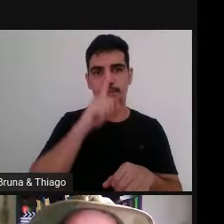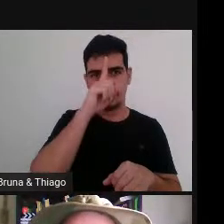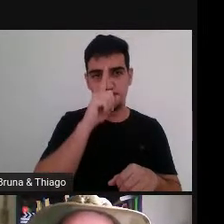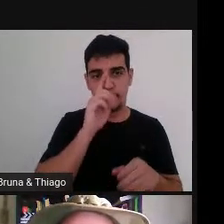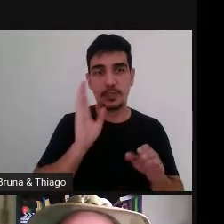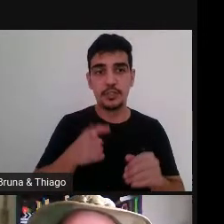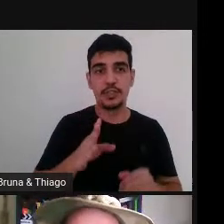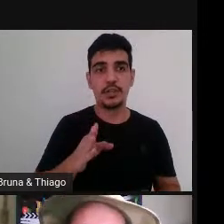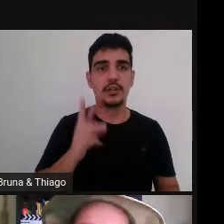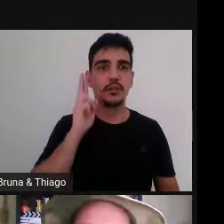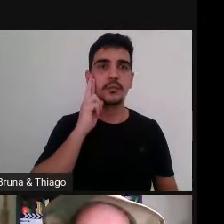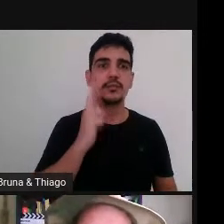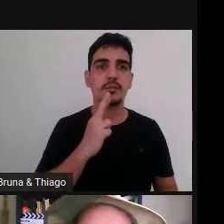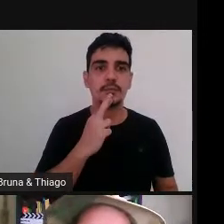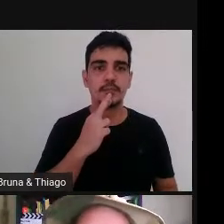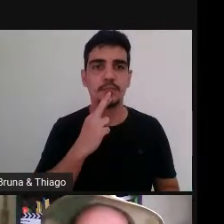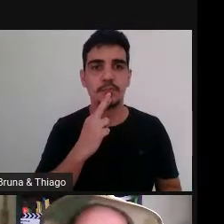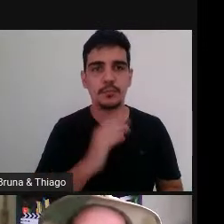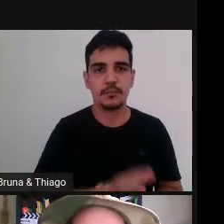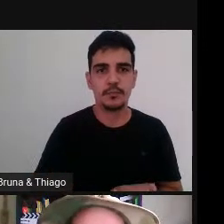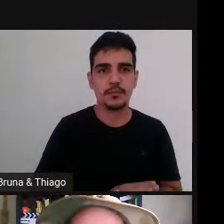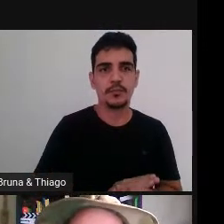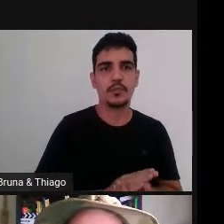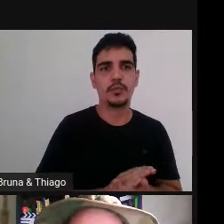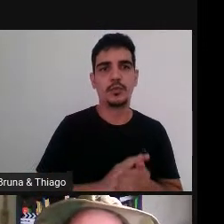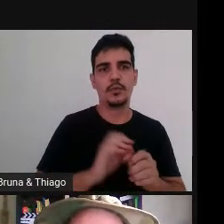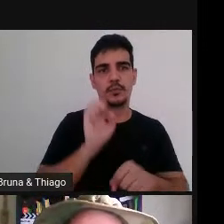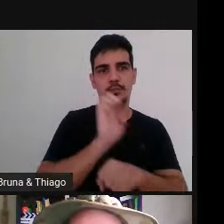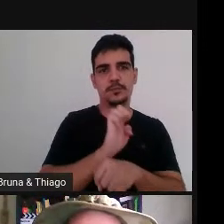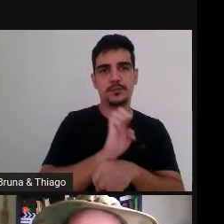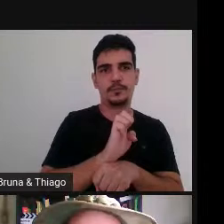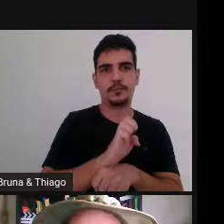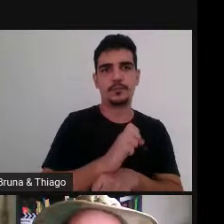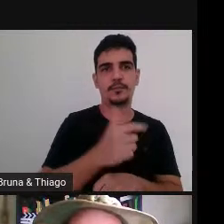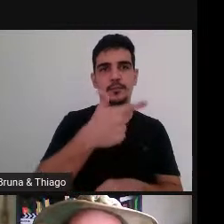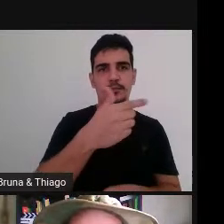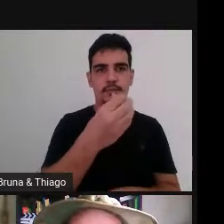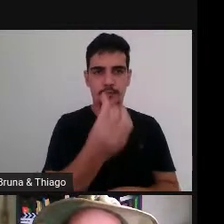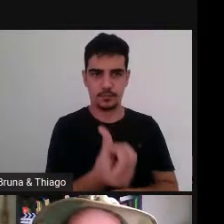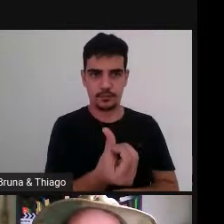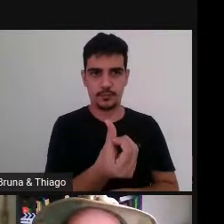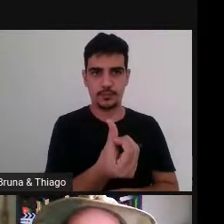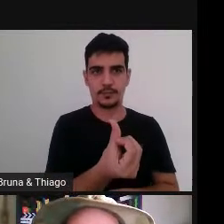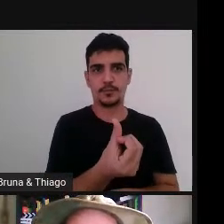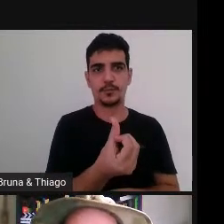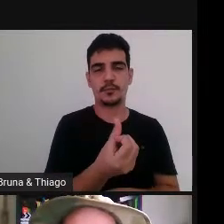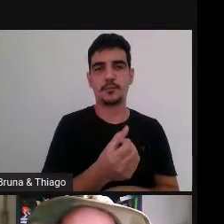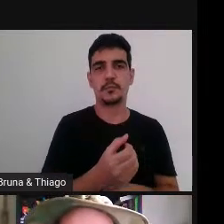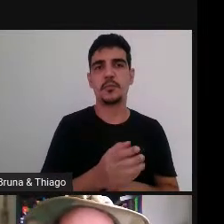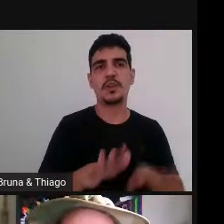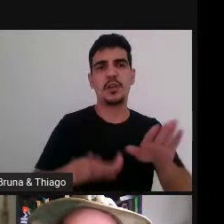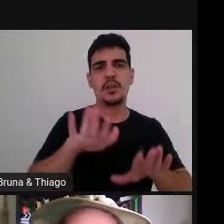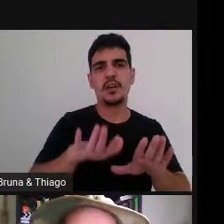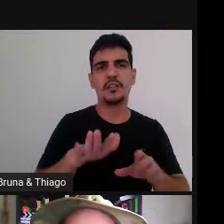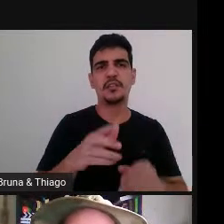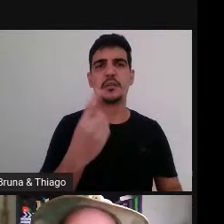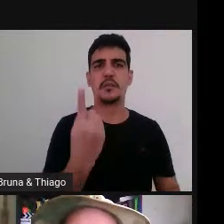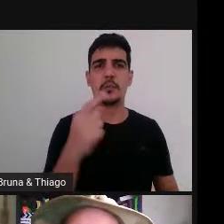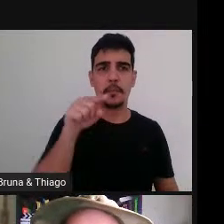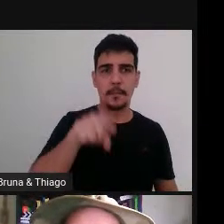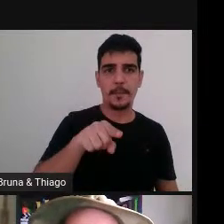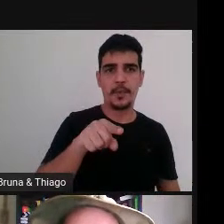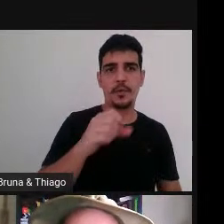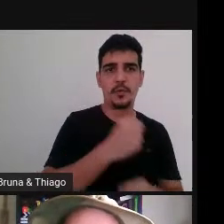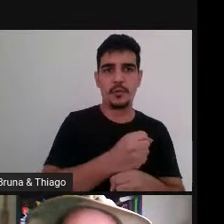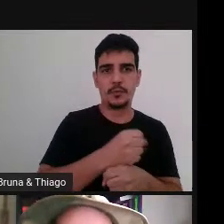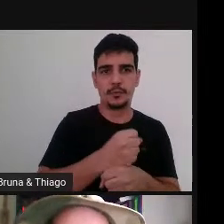é o 23º. A gente está até relativamente bem, né? A gente não tem tantos acidentes, mas é uma média aí de quase 1.000 acidentes todos os anos. Se a gente